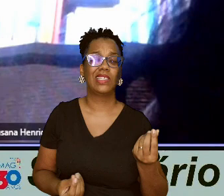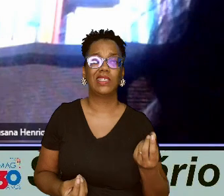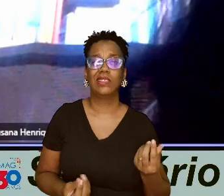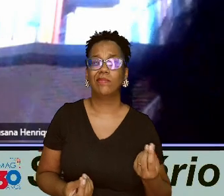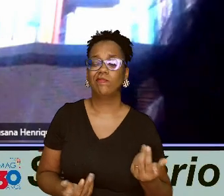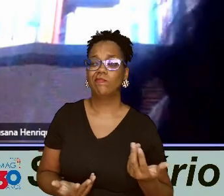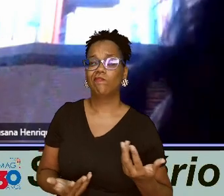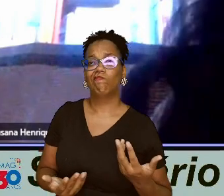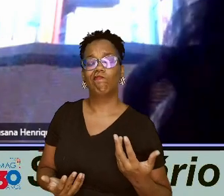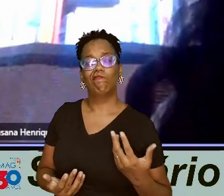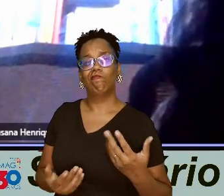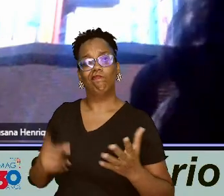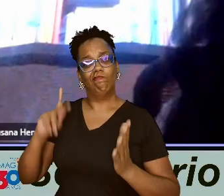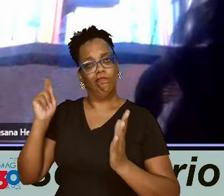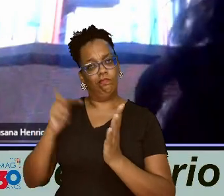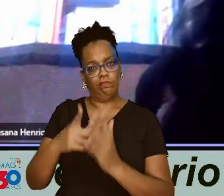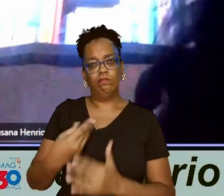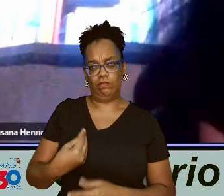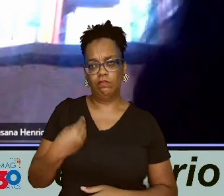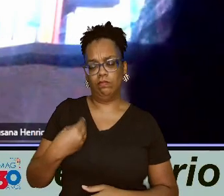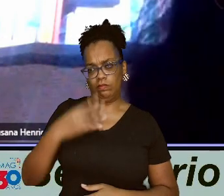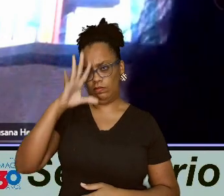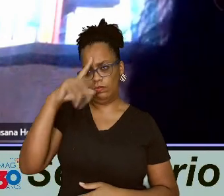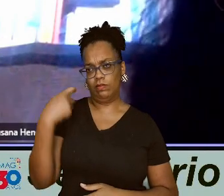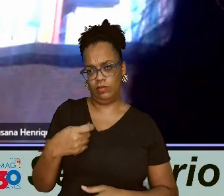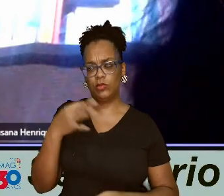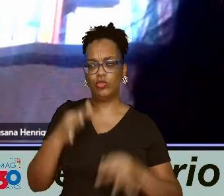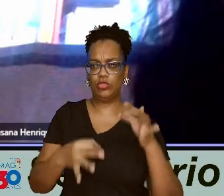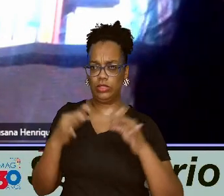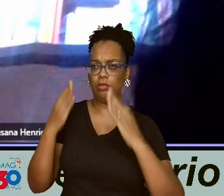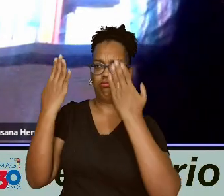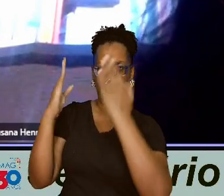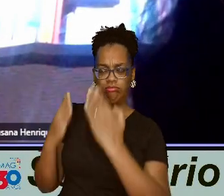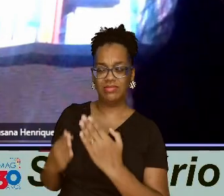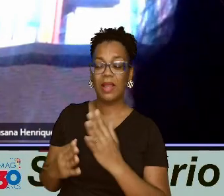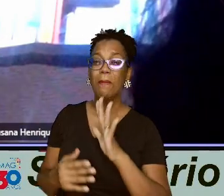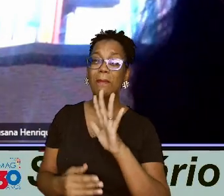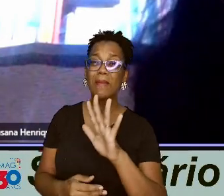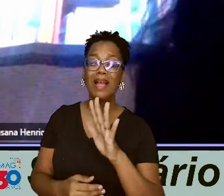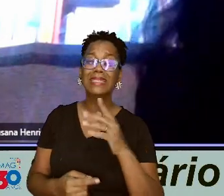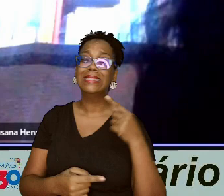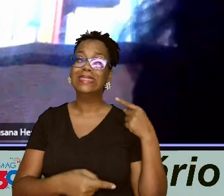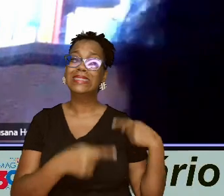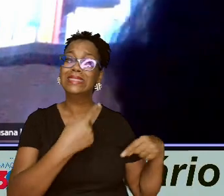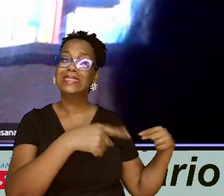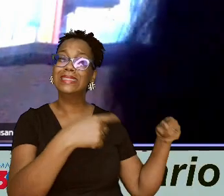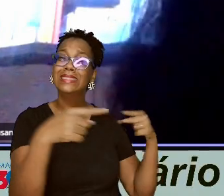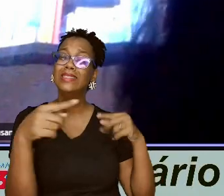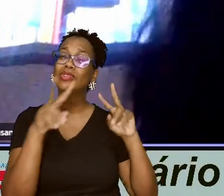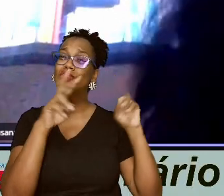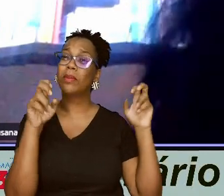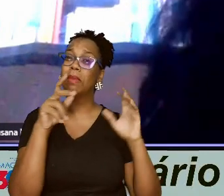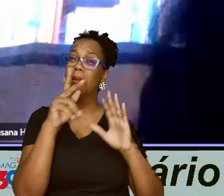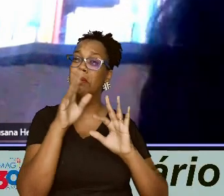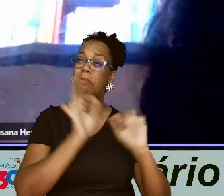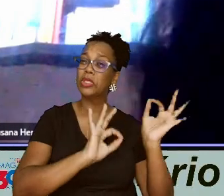mas que de fato existe, né, as decisões judiciais baseadas em dados, mas muitas discussões sobre projetos de